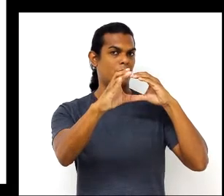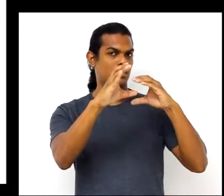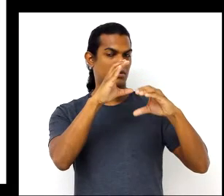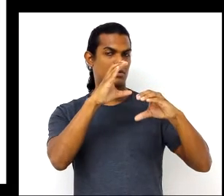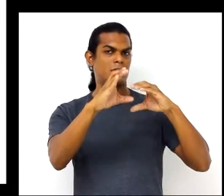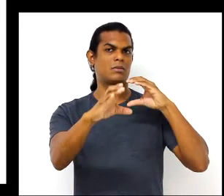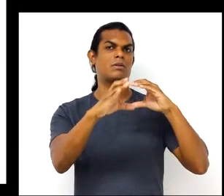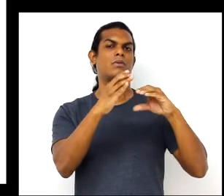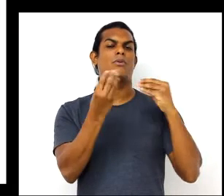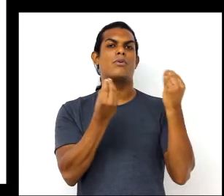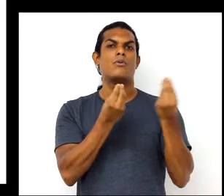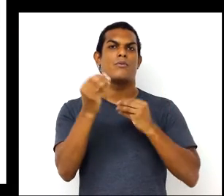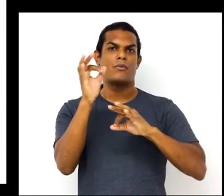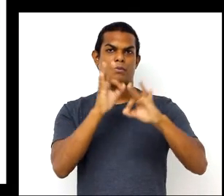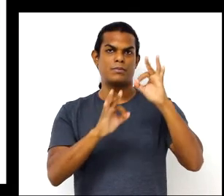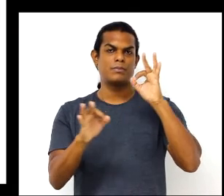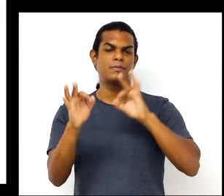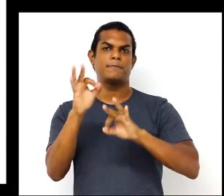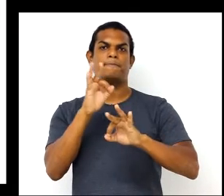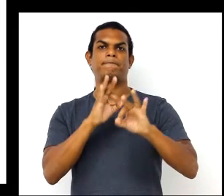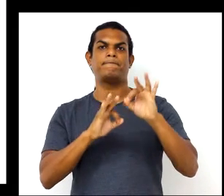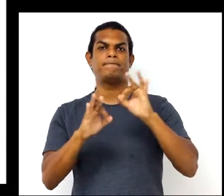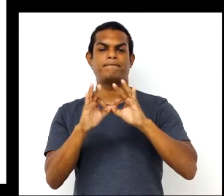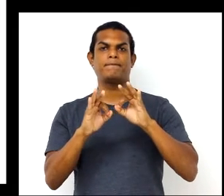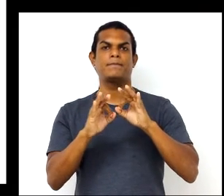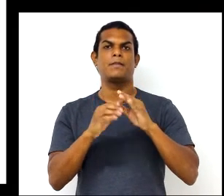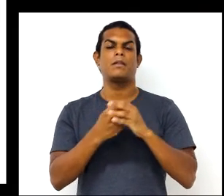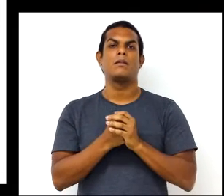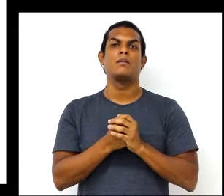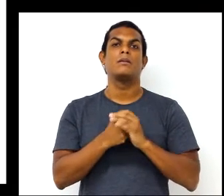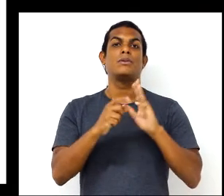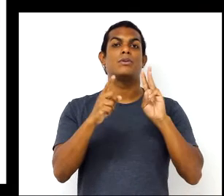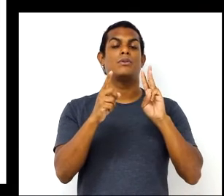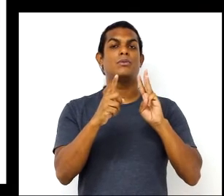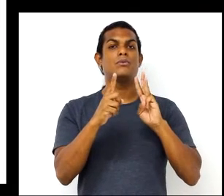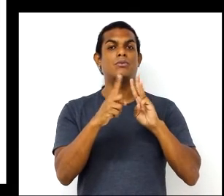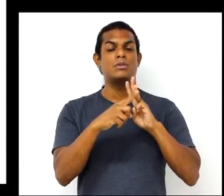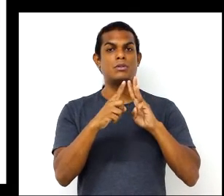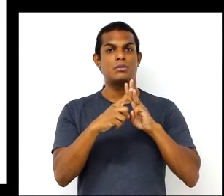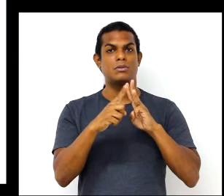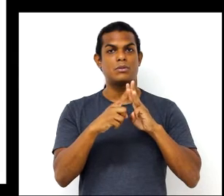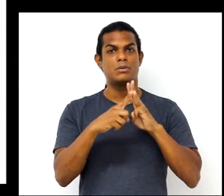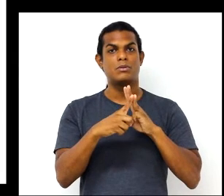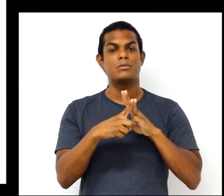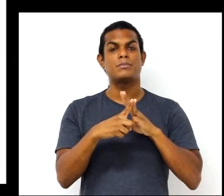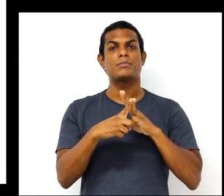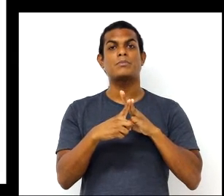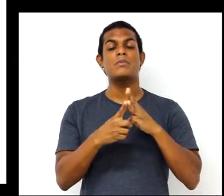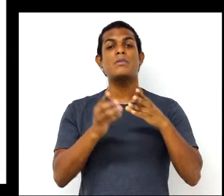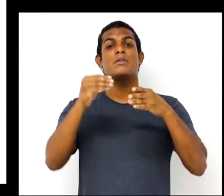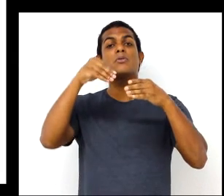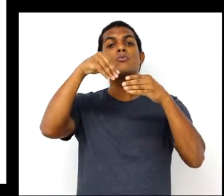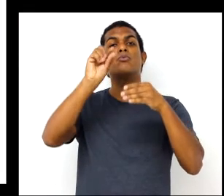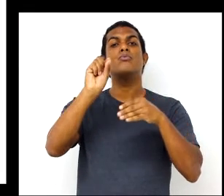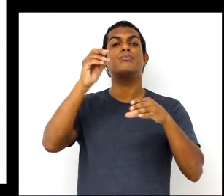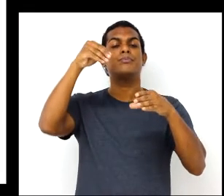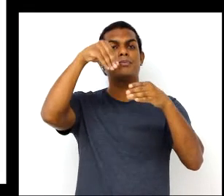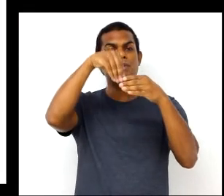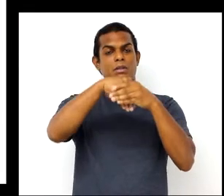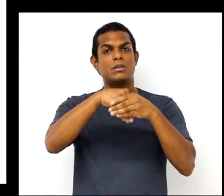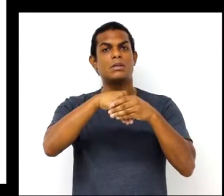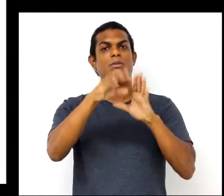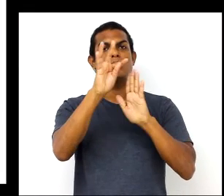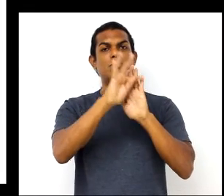ela é estruturada, a mensagem. E o terceiro ponto é a construção composicional, que é exatamente como se organiza